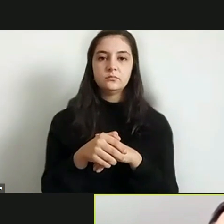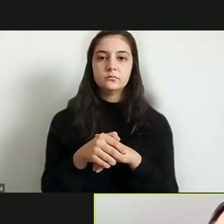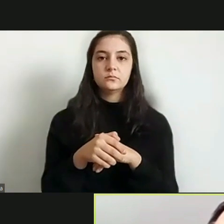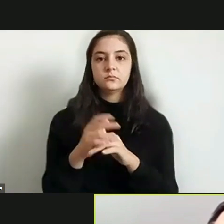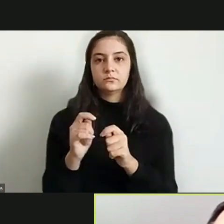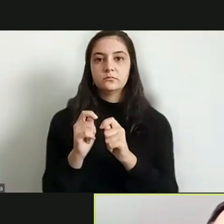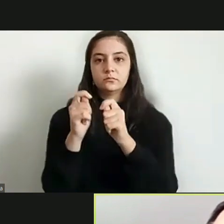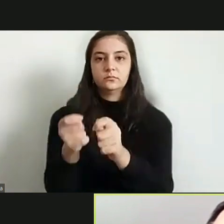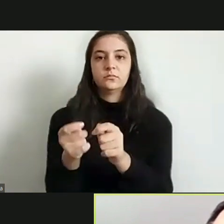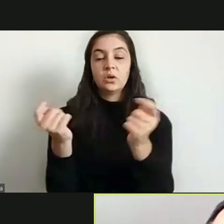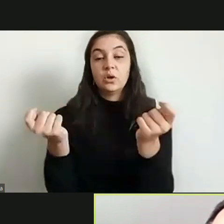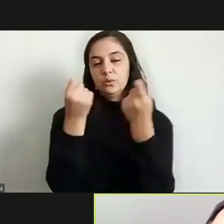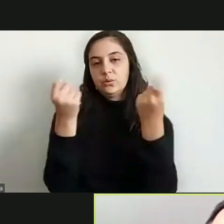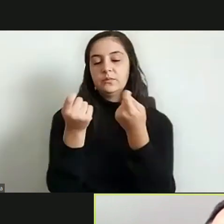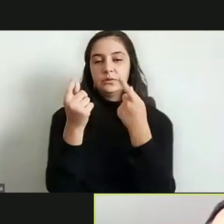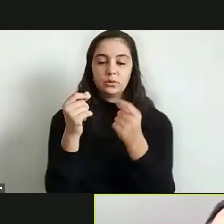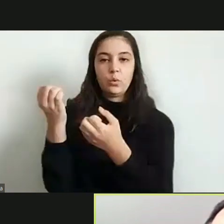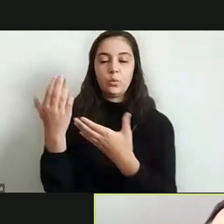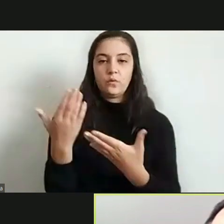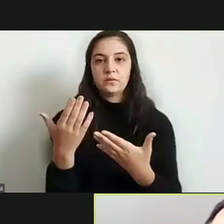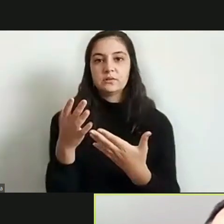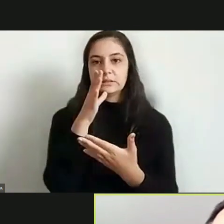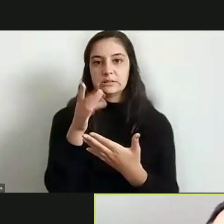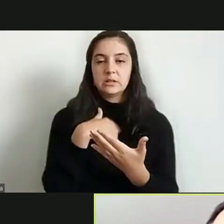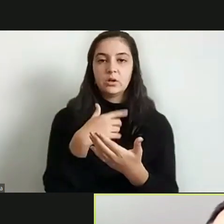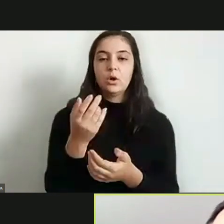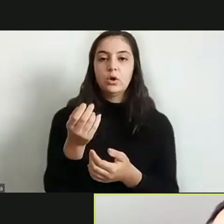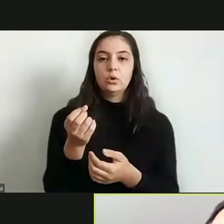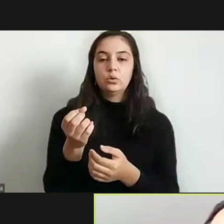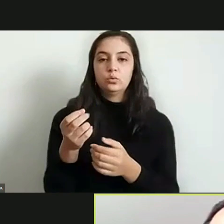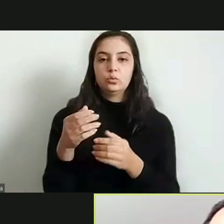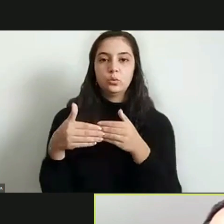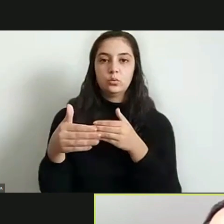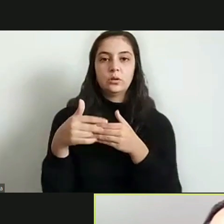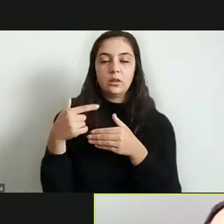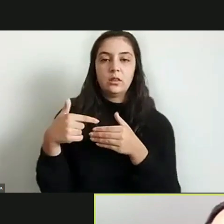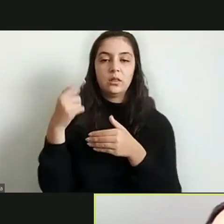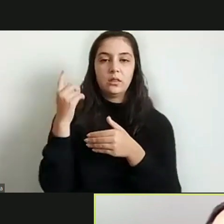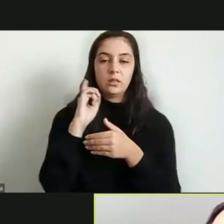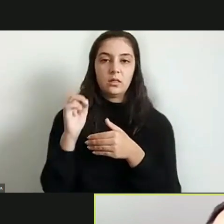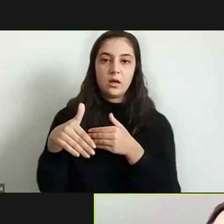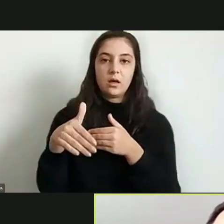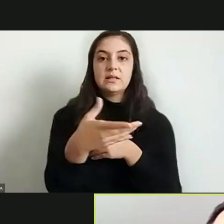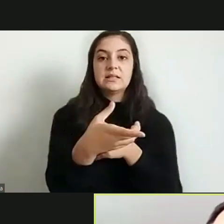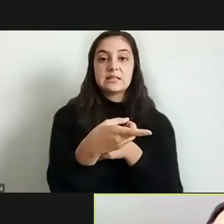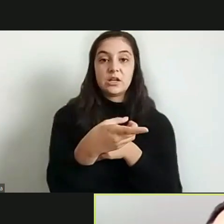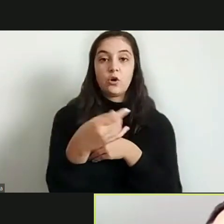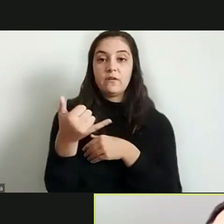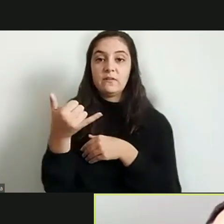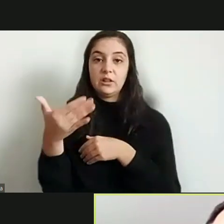Passo a publicidade, farei aqui o convite para dizer que nos próximos dias 19 a 21, terá lugar em